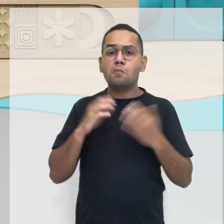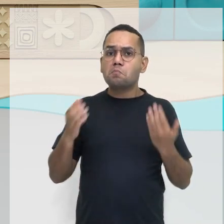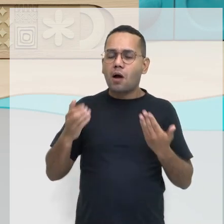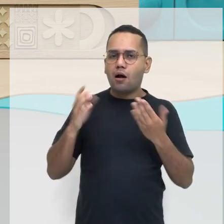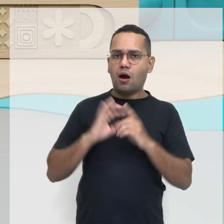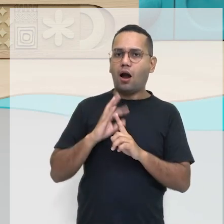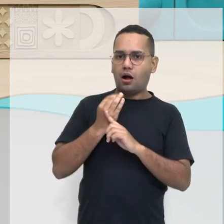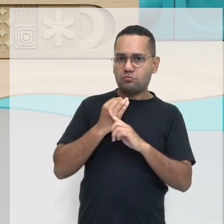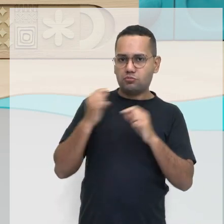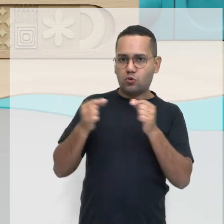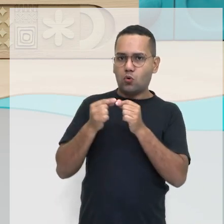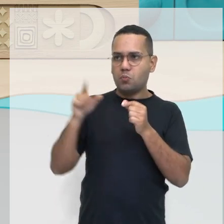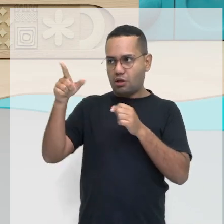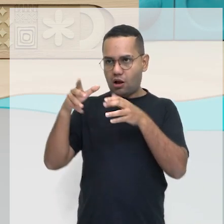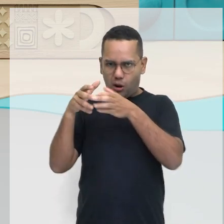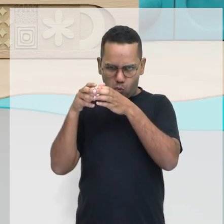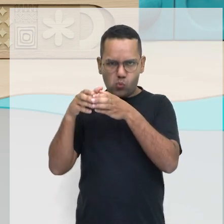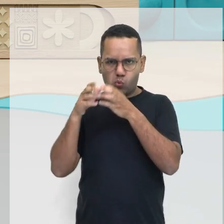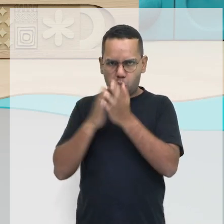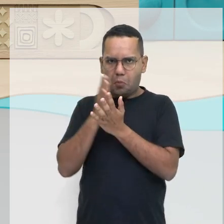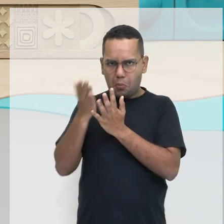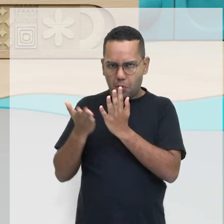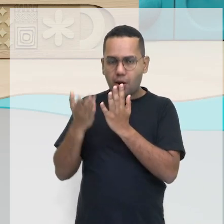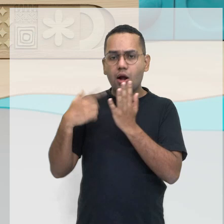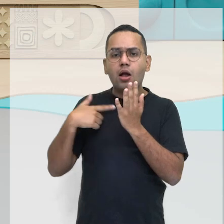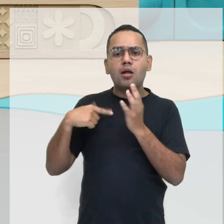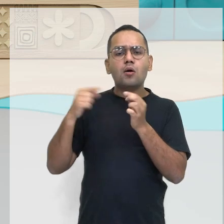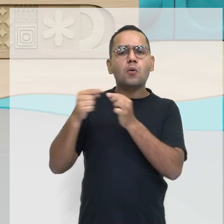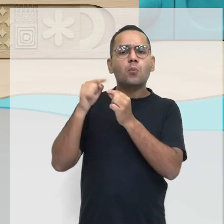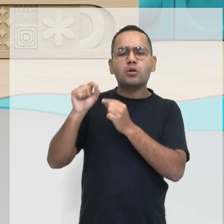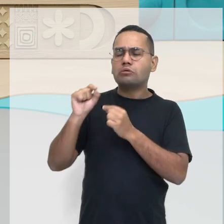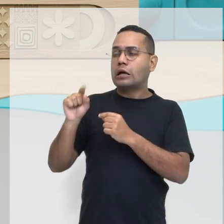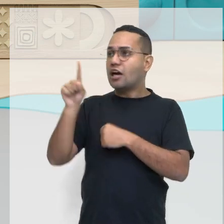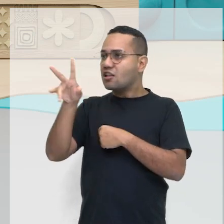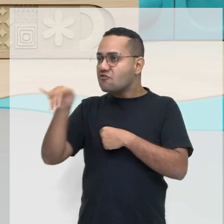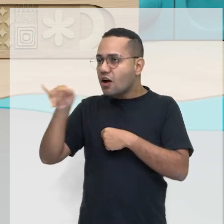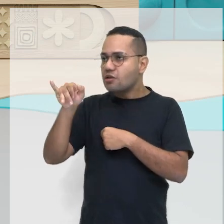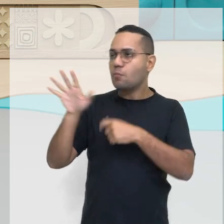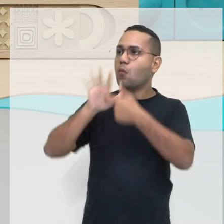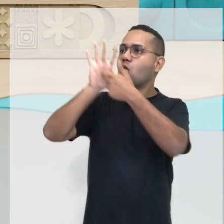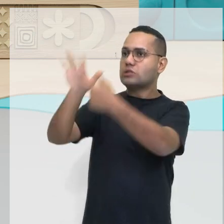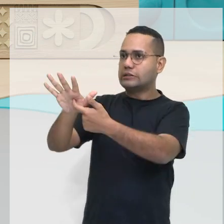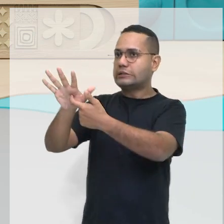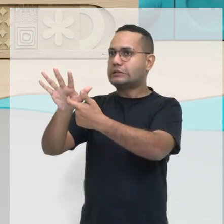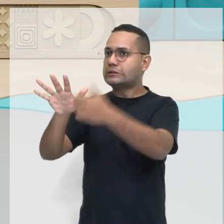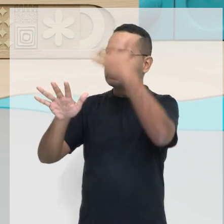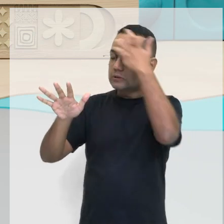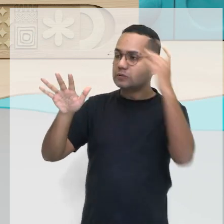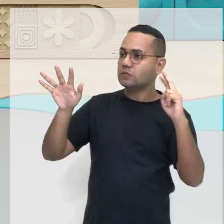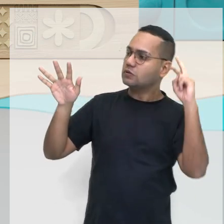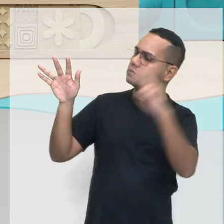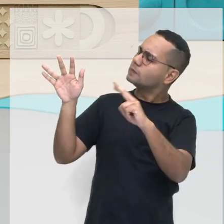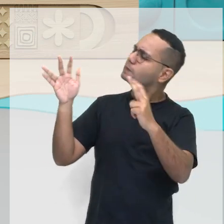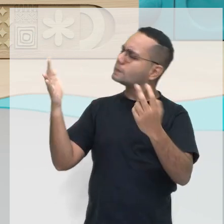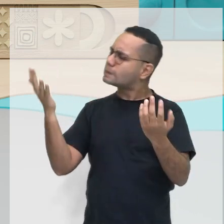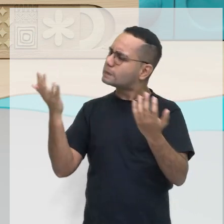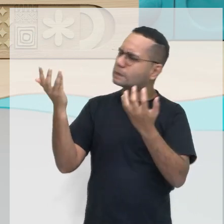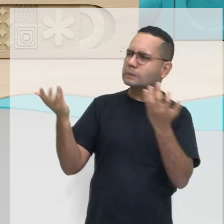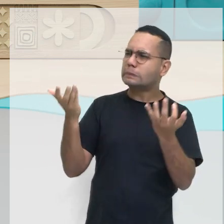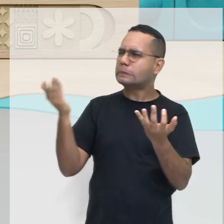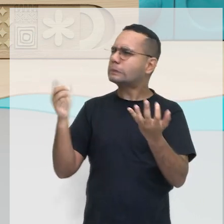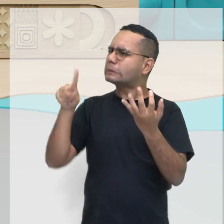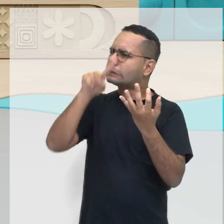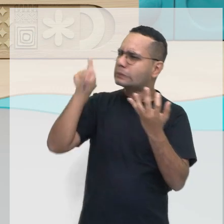vai colocar o questionamento, e principalmente em relação às performances, quando o público